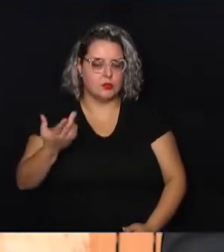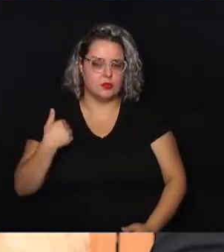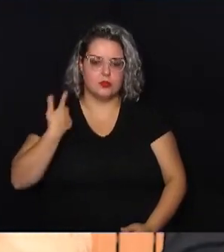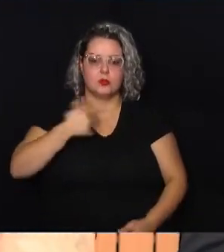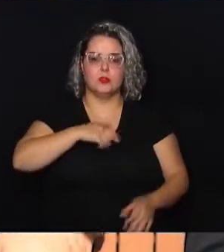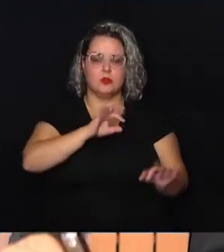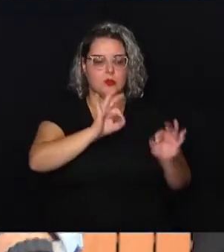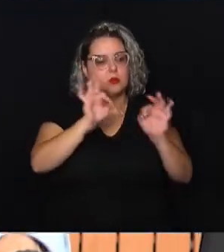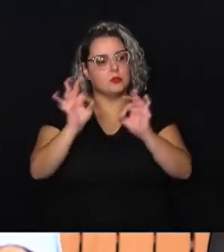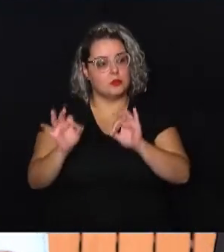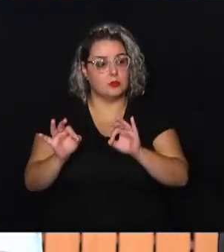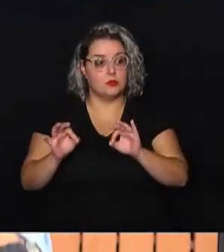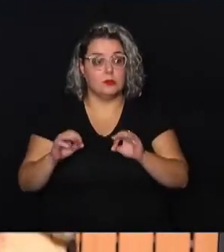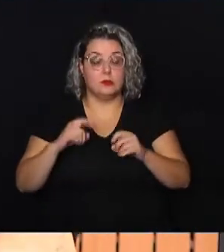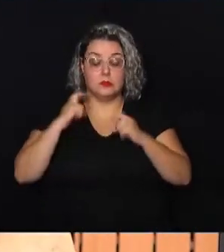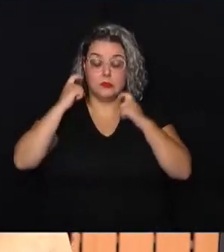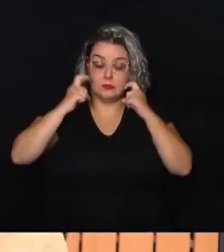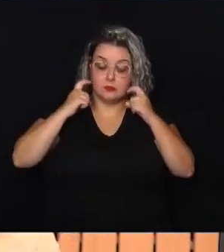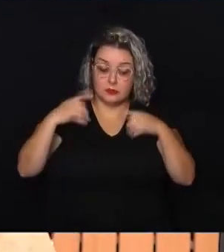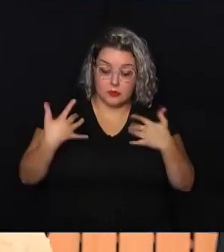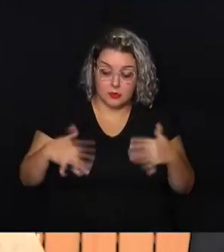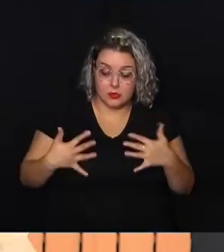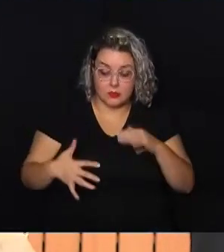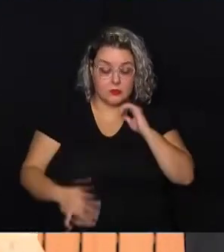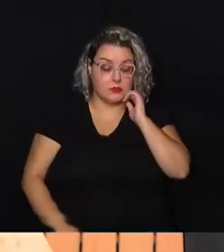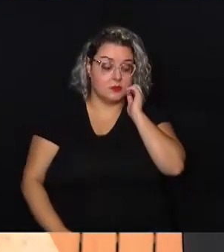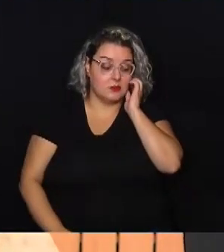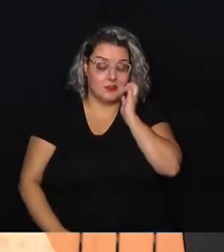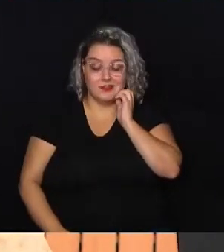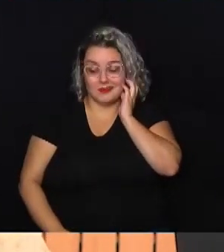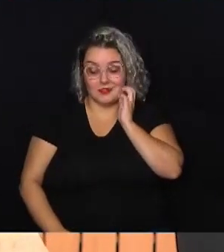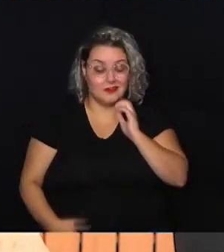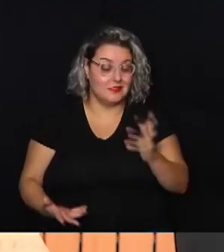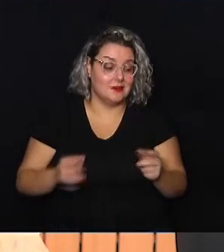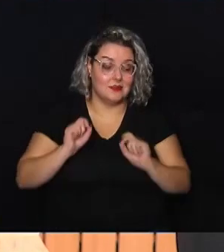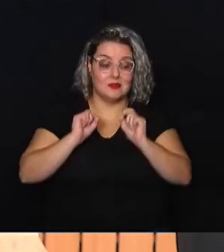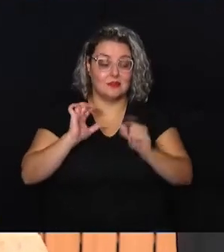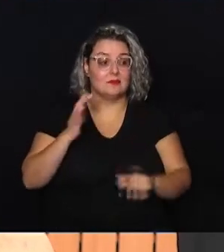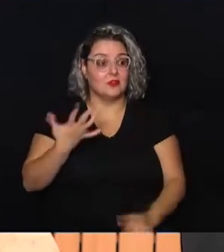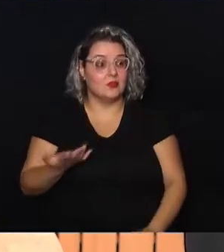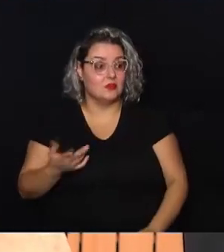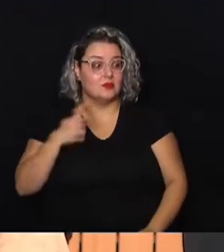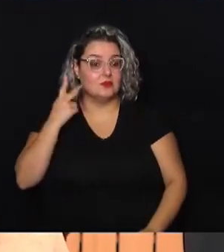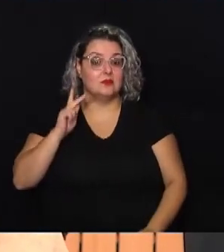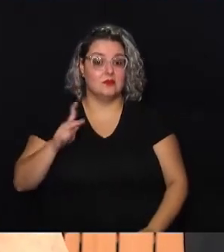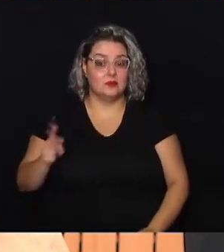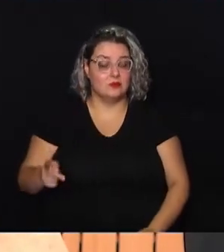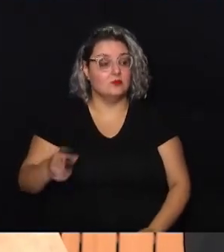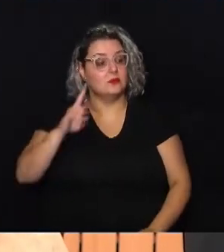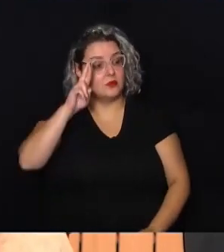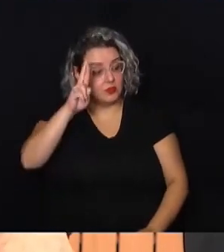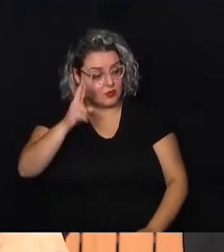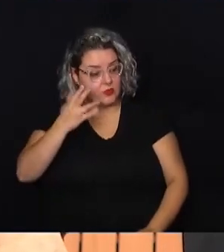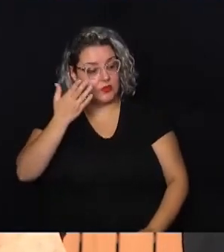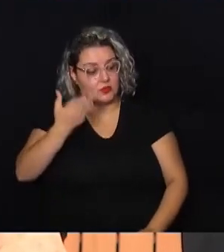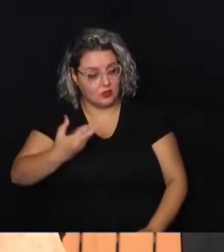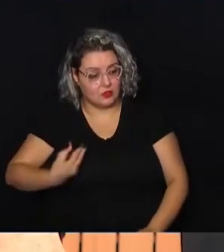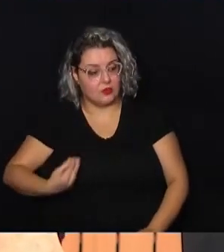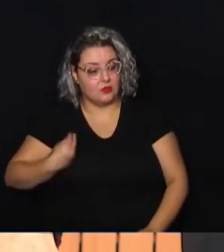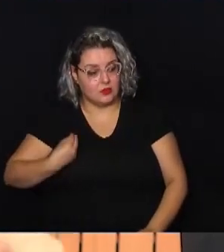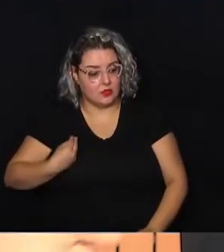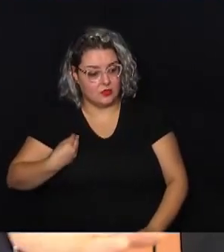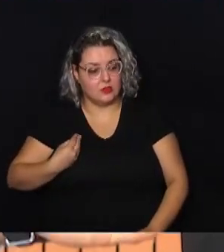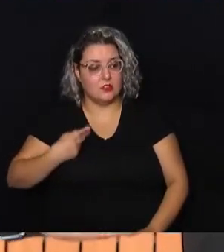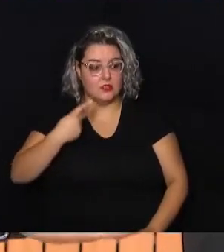acompanhou e apreensivos com todo o desfecho, né, do que Vossa Excelência passou, e a sua